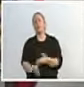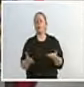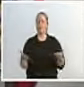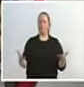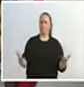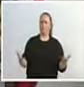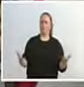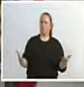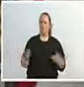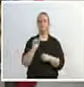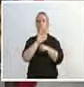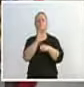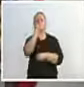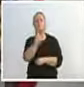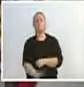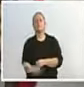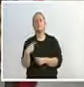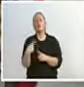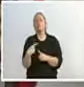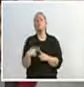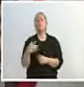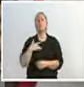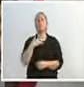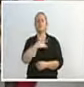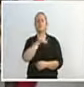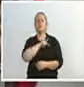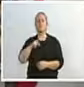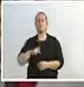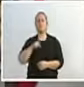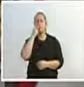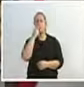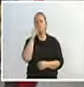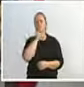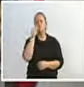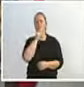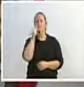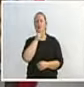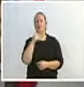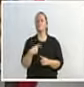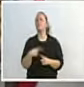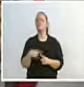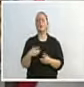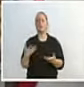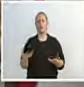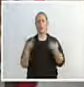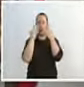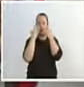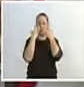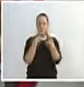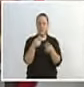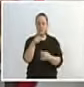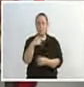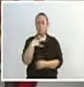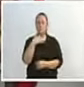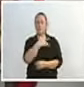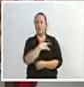benefício de quem eles estão precarizando a saúde pública? A benefício de quem eles estão precarizando a atenção básica na saúde